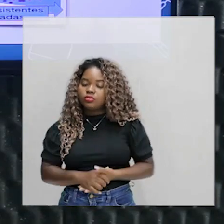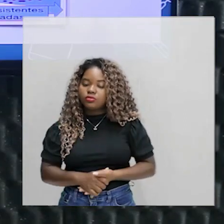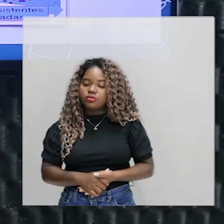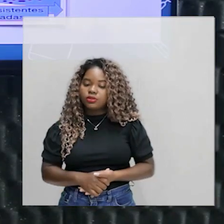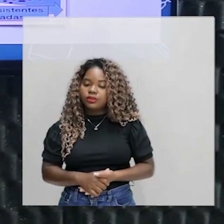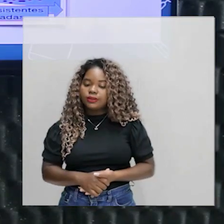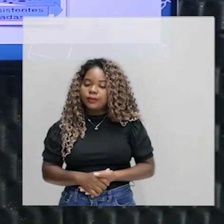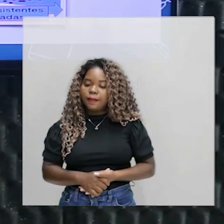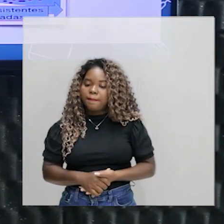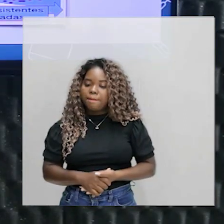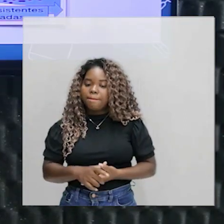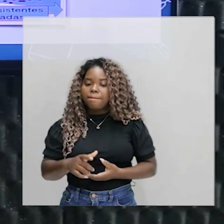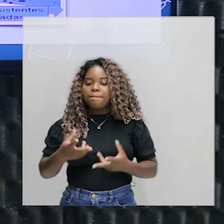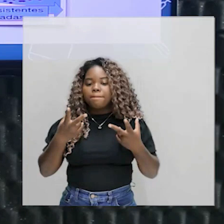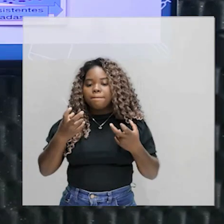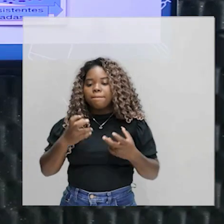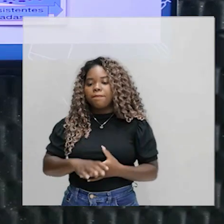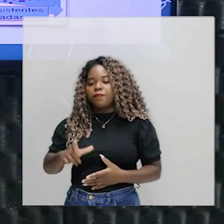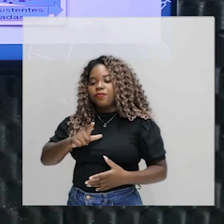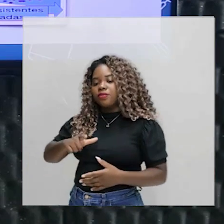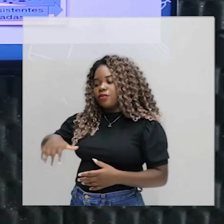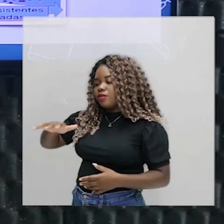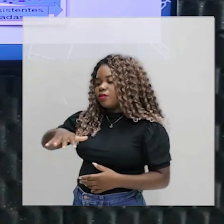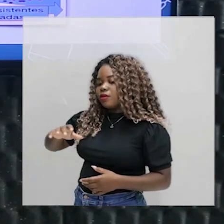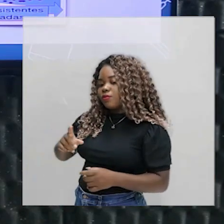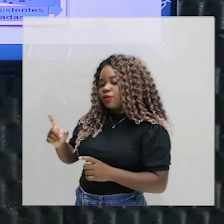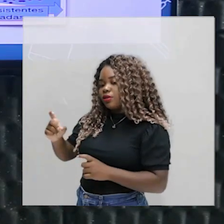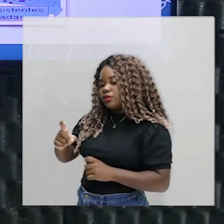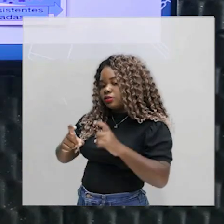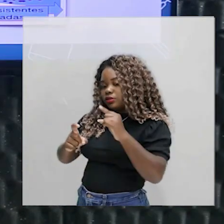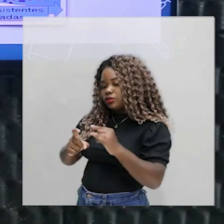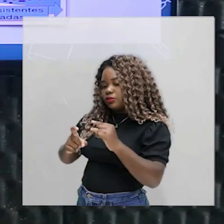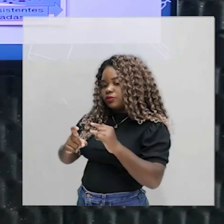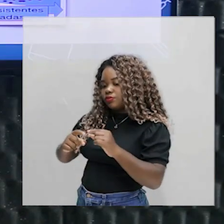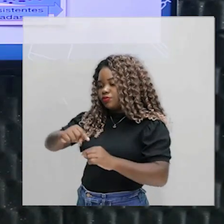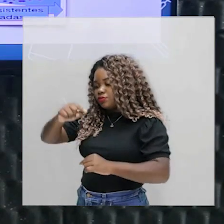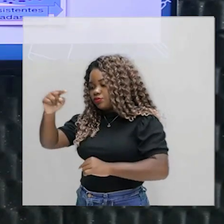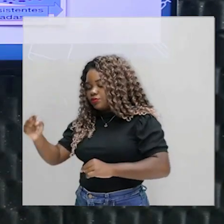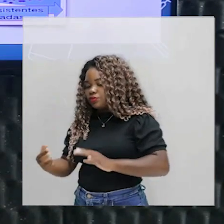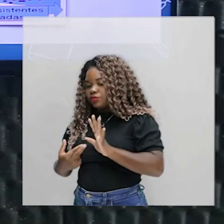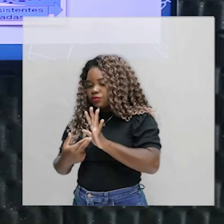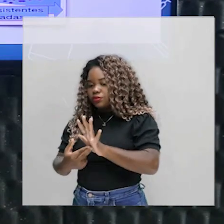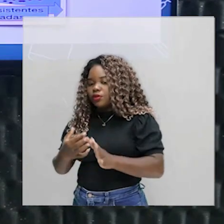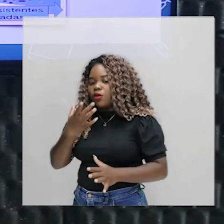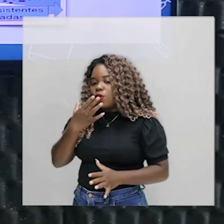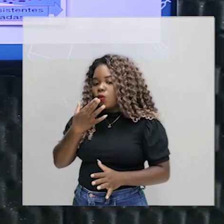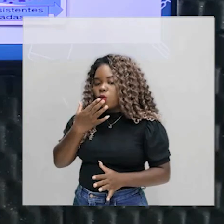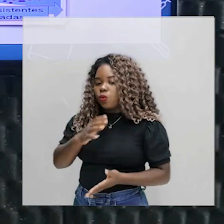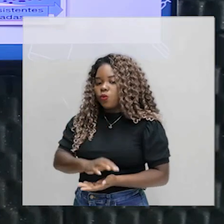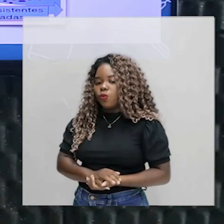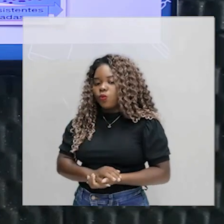é um ambiente que tem bactérias né bactérias a maioria das bactérias que tem aqui sendo representado pela cor amarela